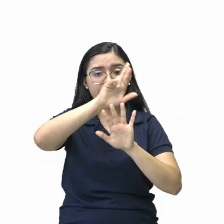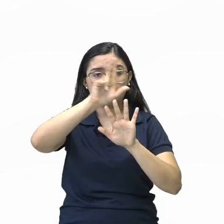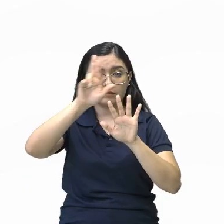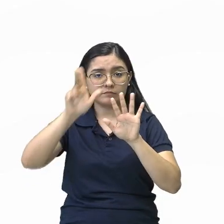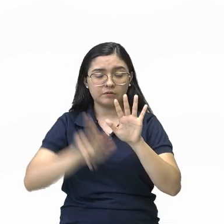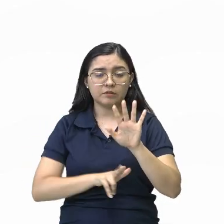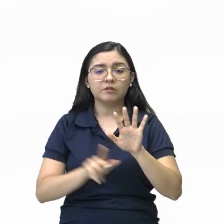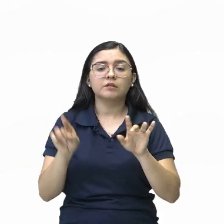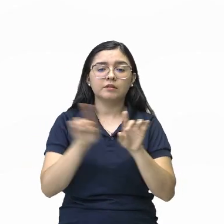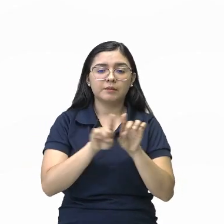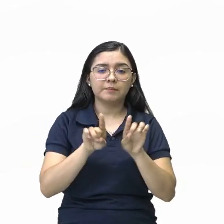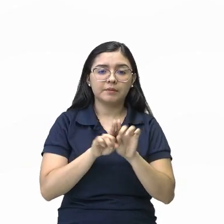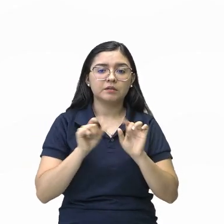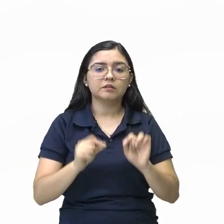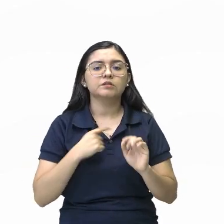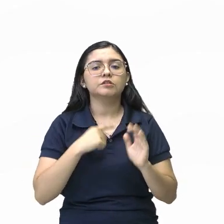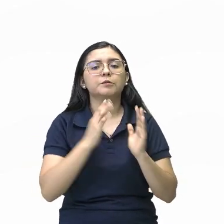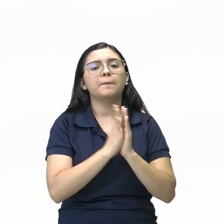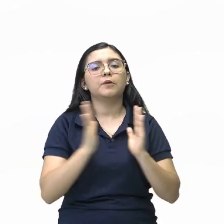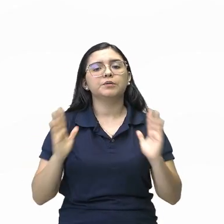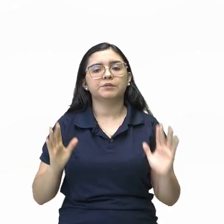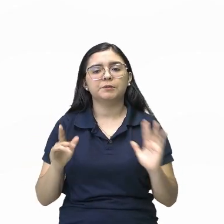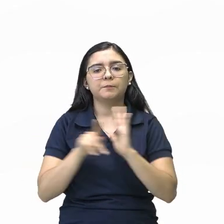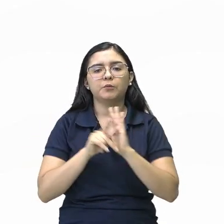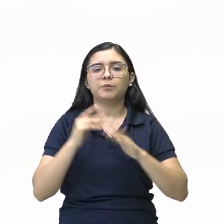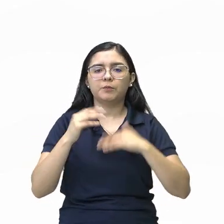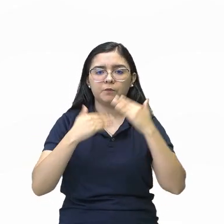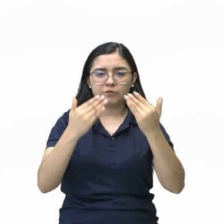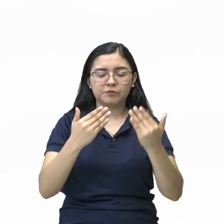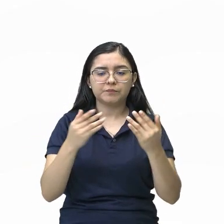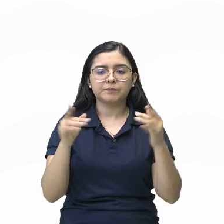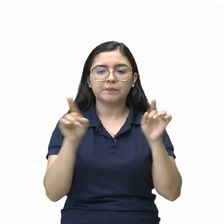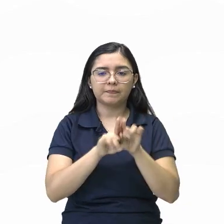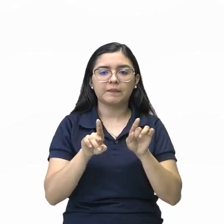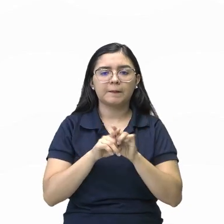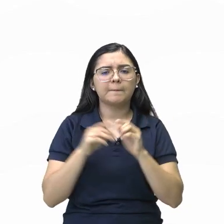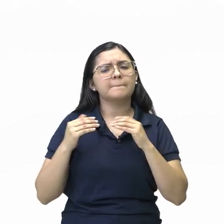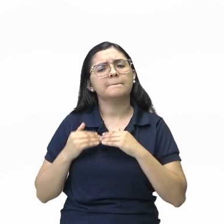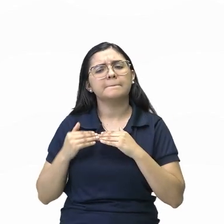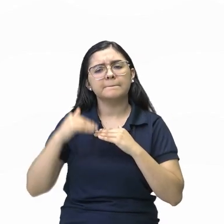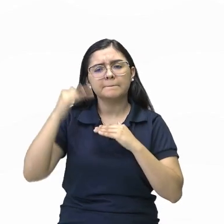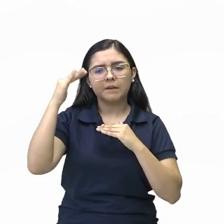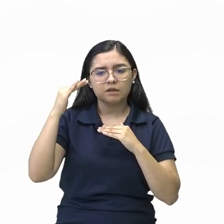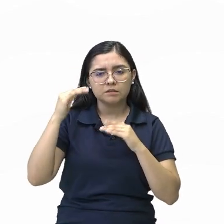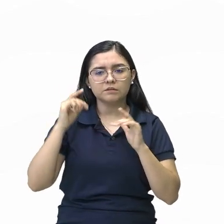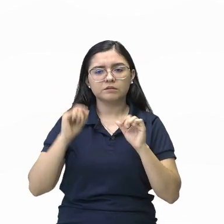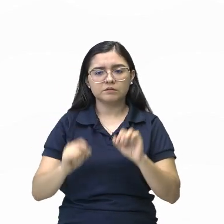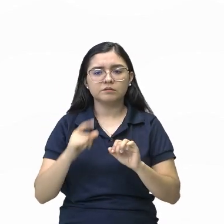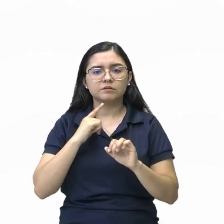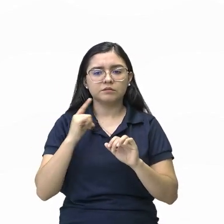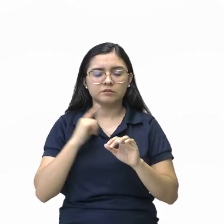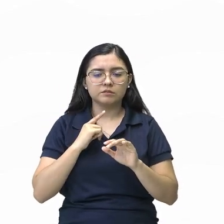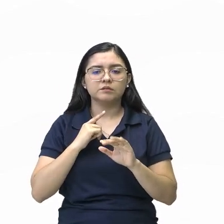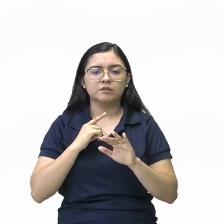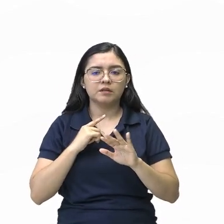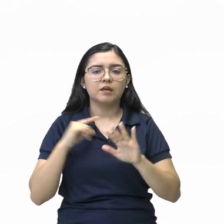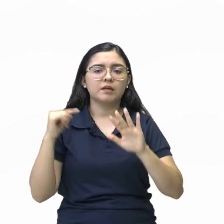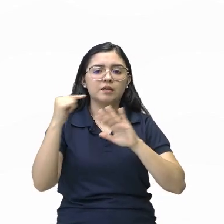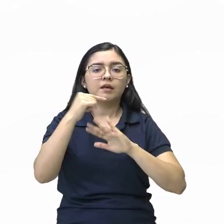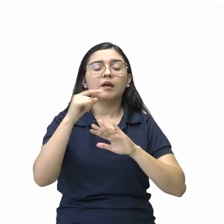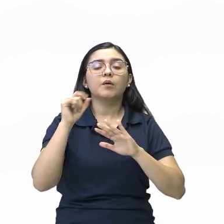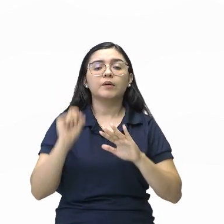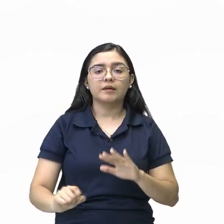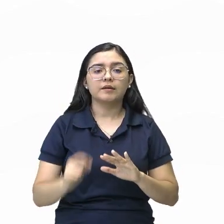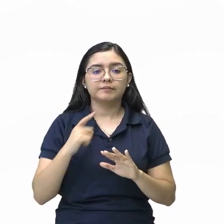da outra, né, pelo processo evolutivo, e quanto mais no ápice da árvore, mais recente é essa